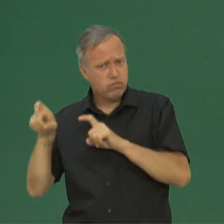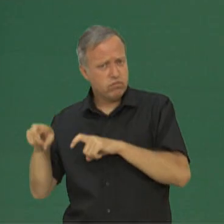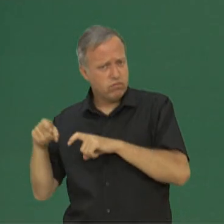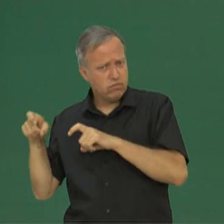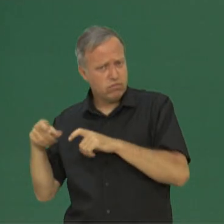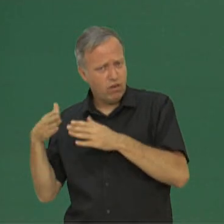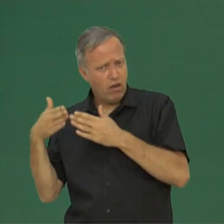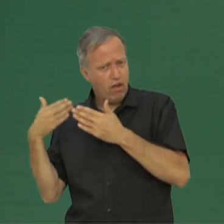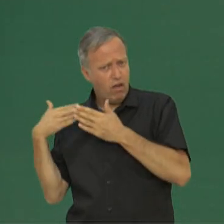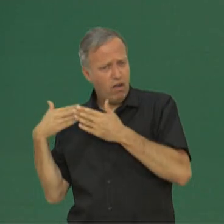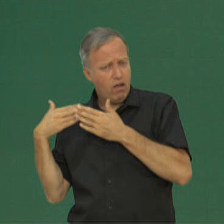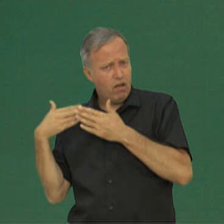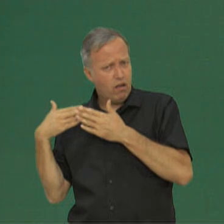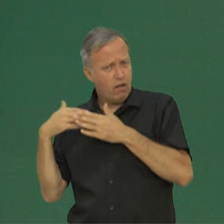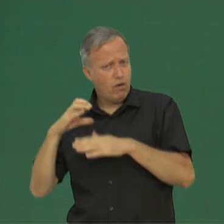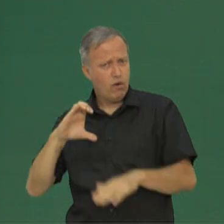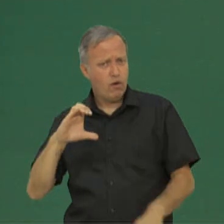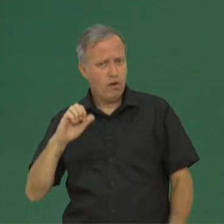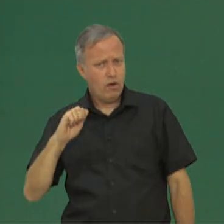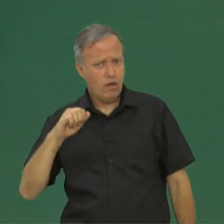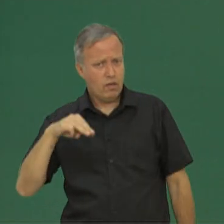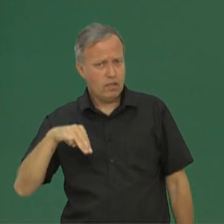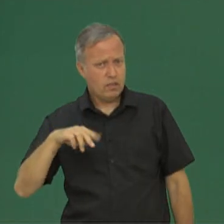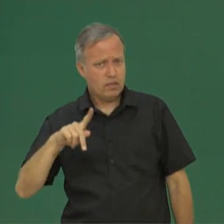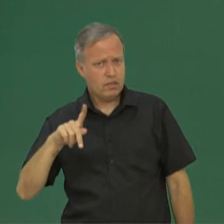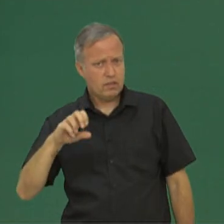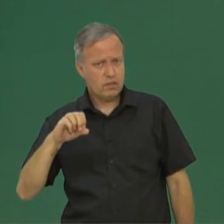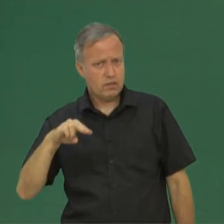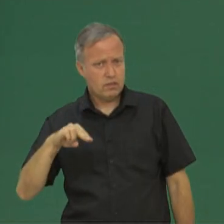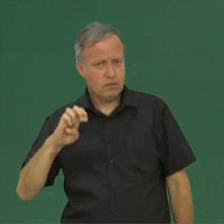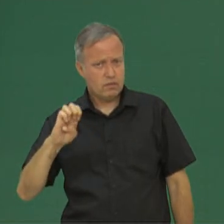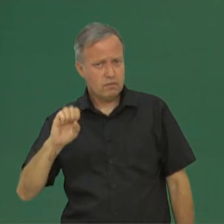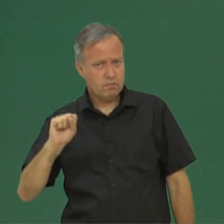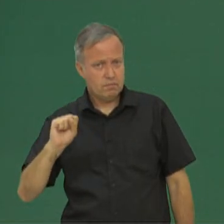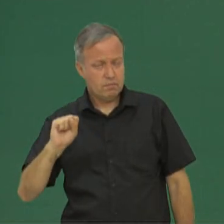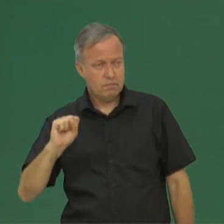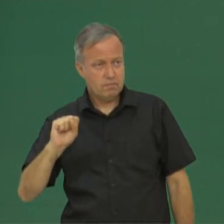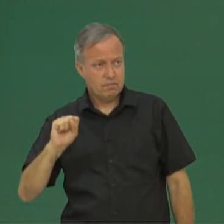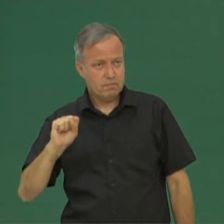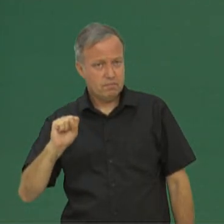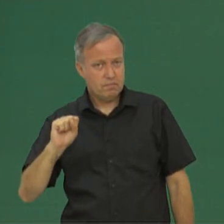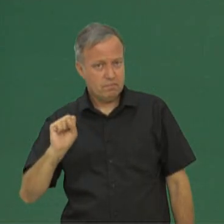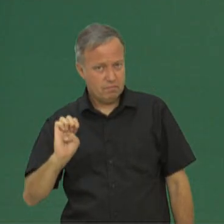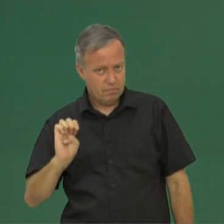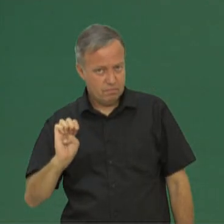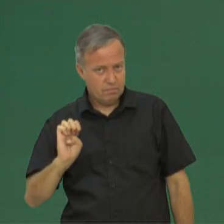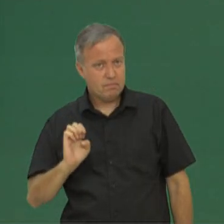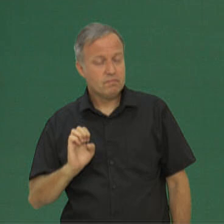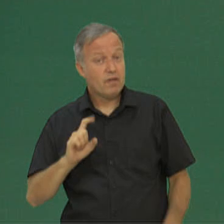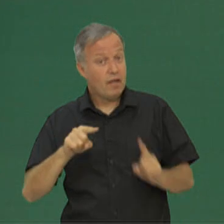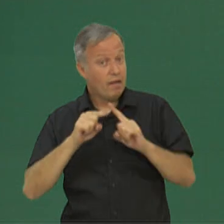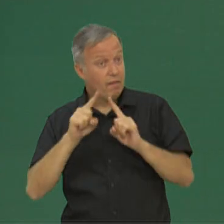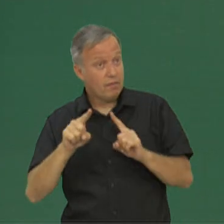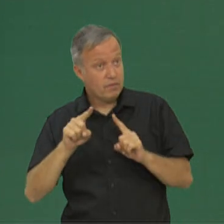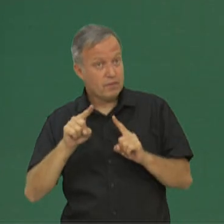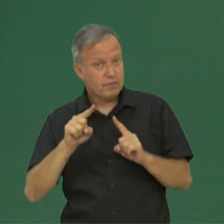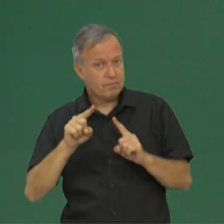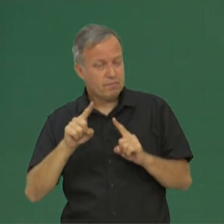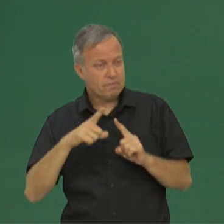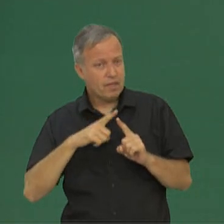cenário é algo que foi incluso aqui no balé romântico, né? Para quê? Para caracterizar os momentos,